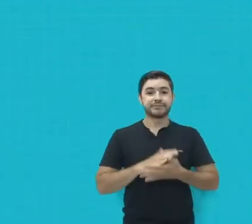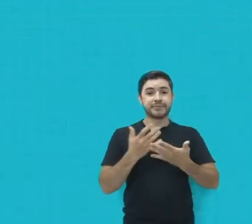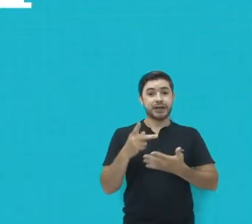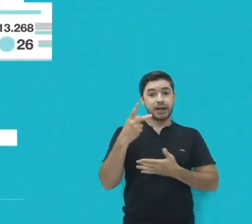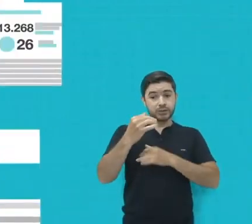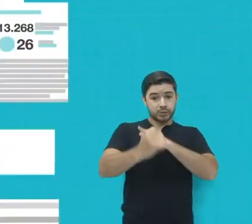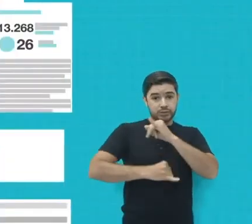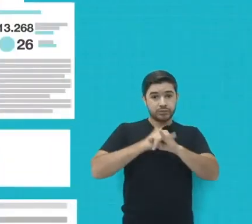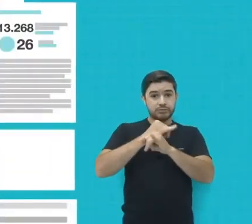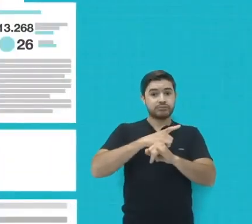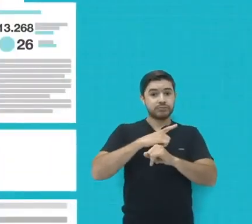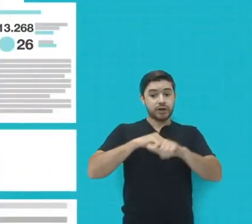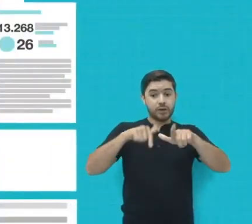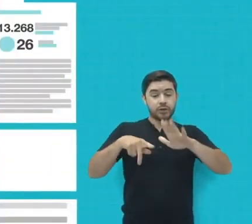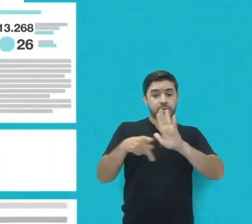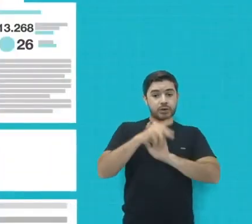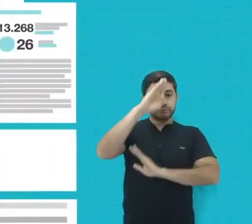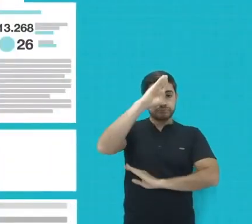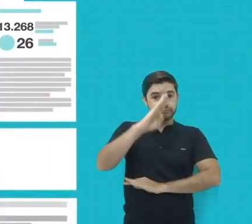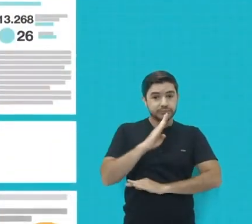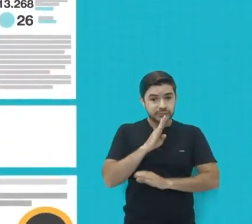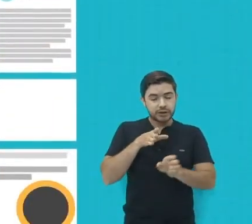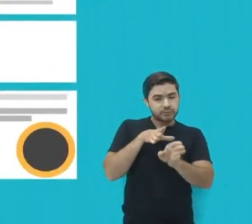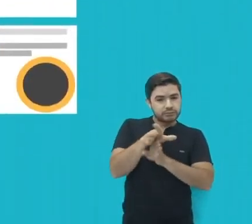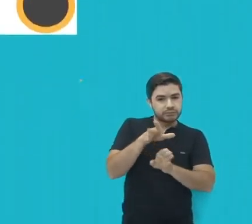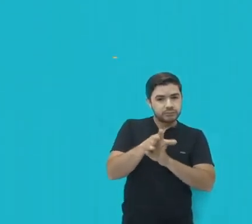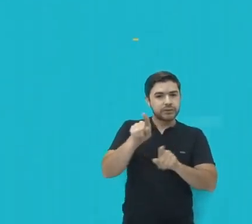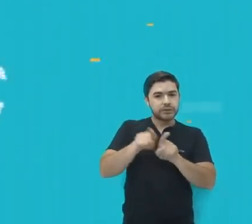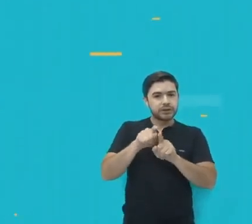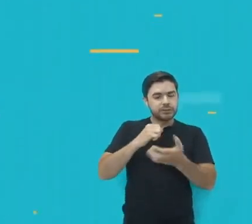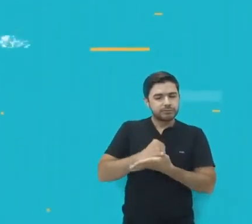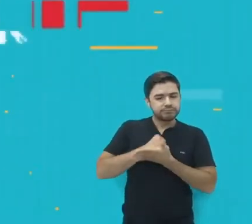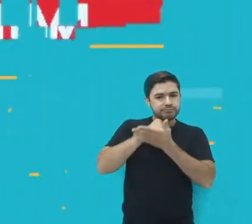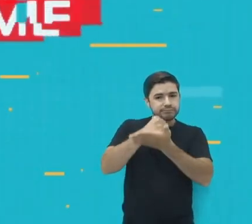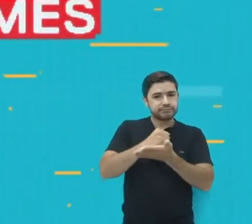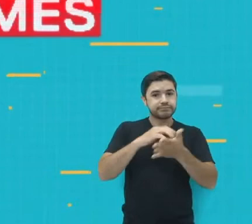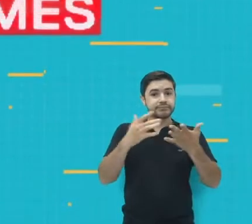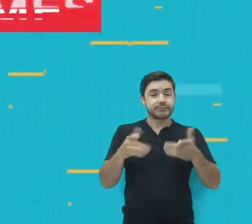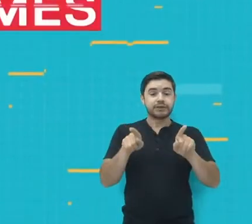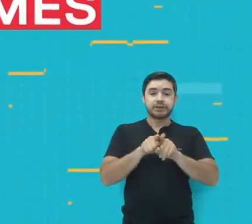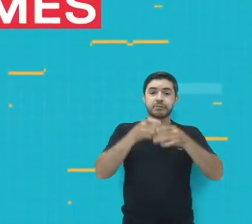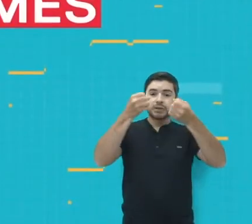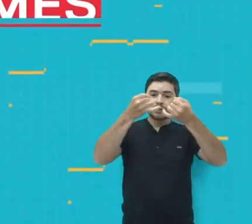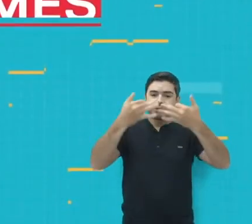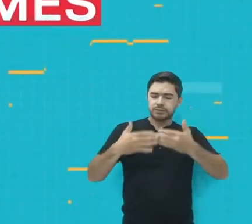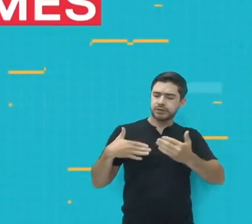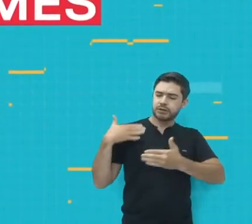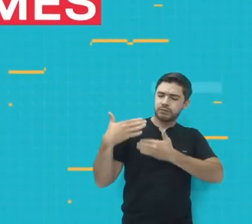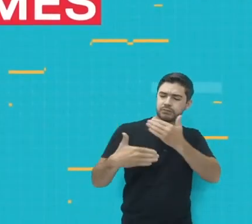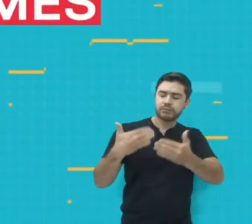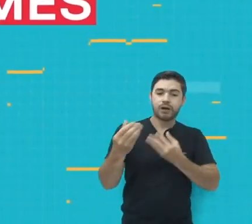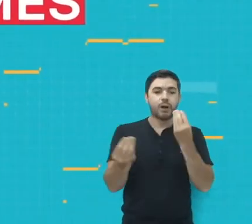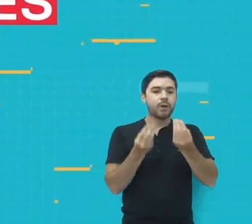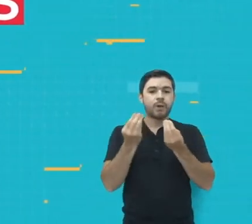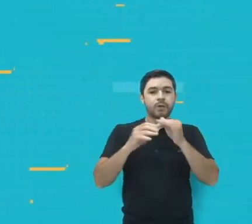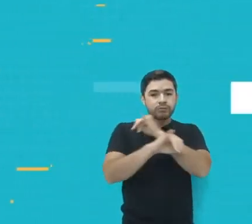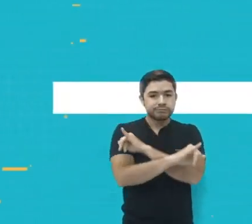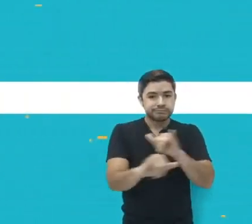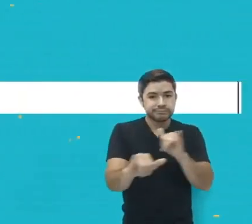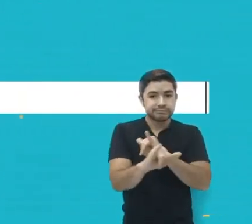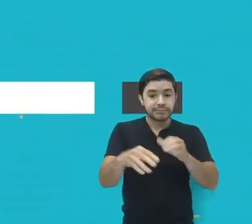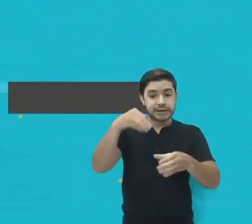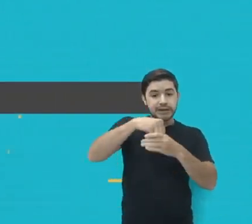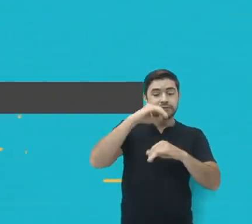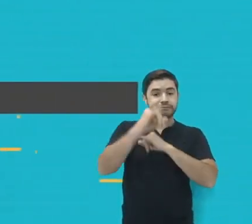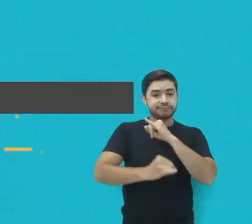A SaferNet oferece um canal gratuito de orientação e apoio, além de explicar o passo a passo de como denunciar